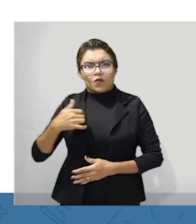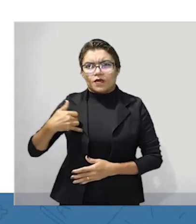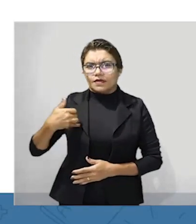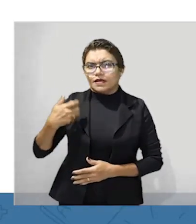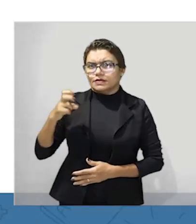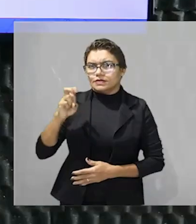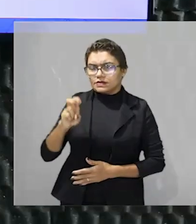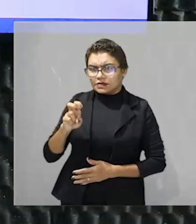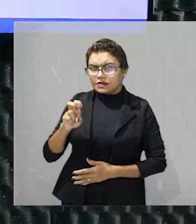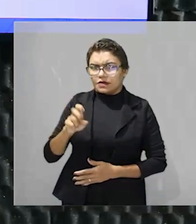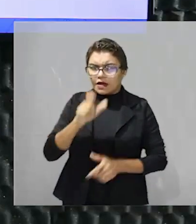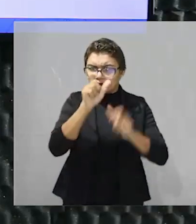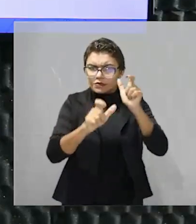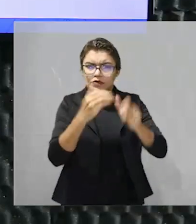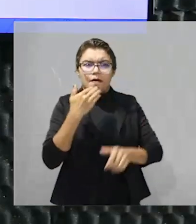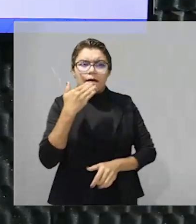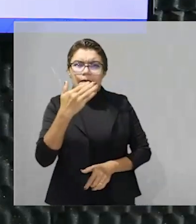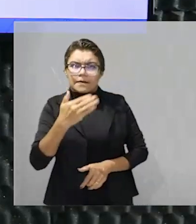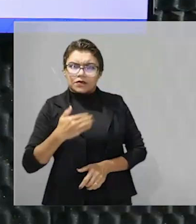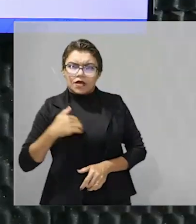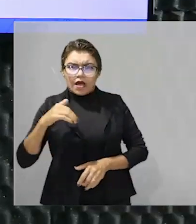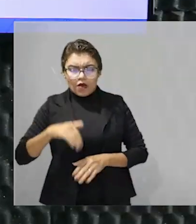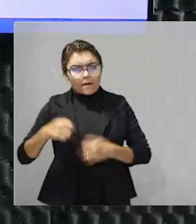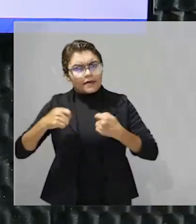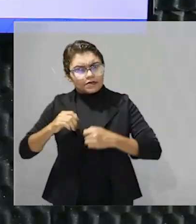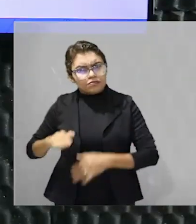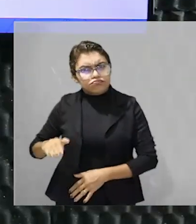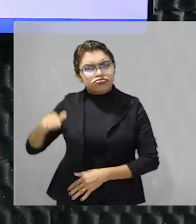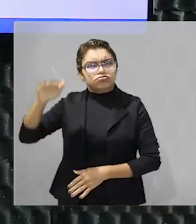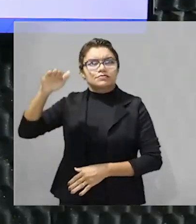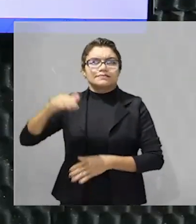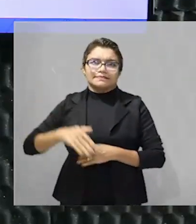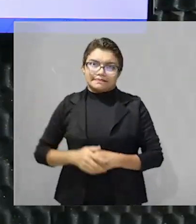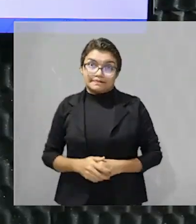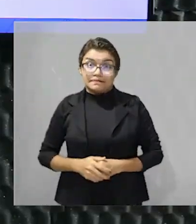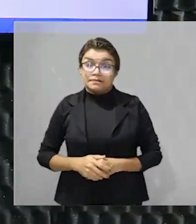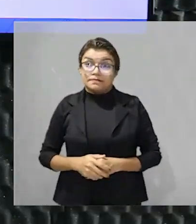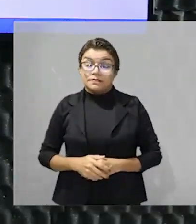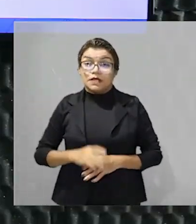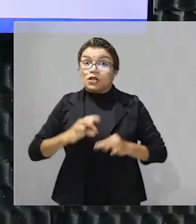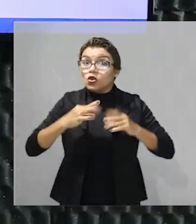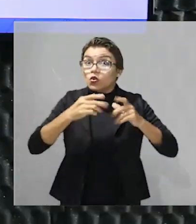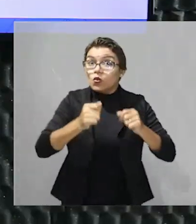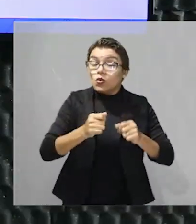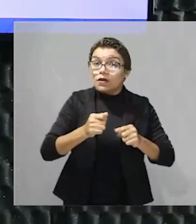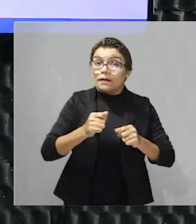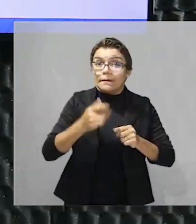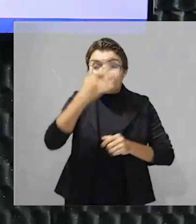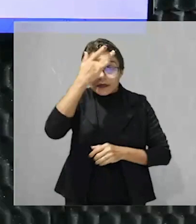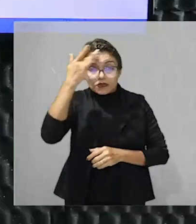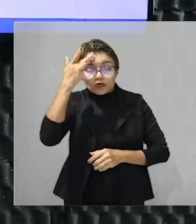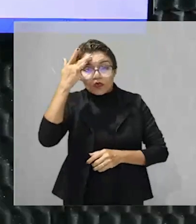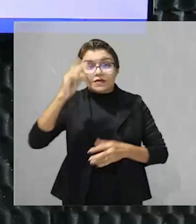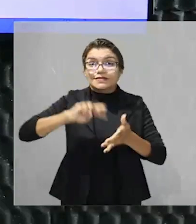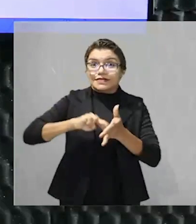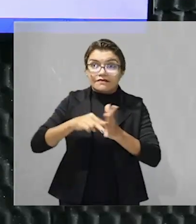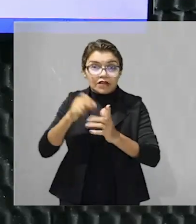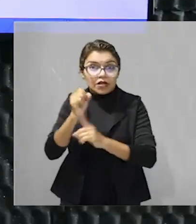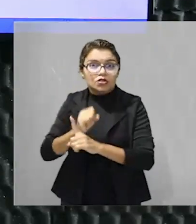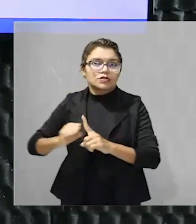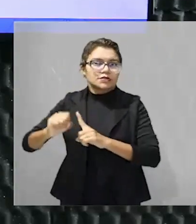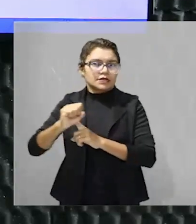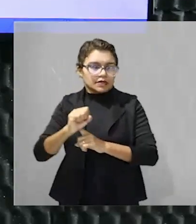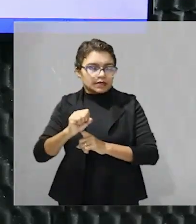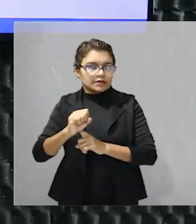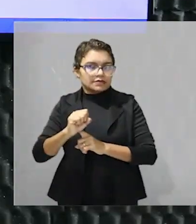ser um menino grande. Tá? Então, aqui a gente percebe que esse todo mundo é a sociedade. É ele falando o que as pessoas esperam